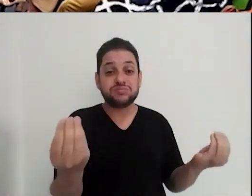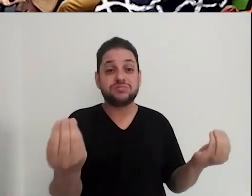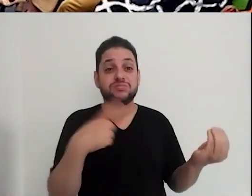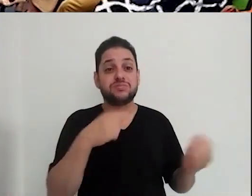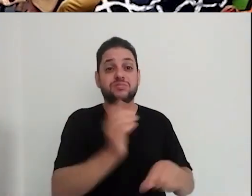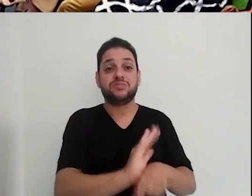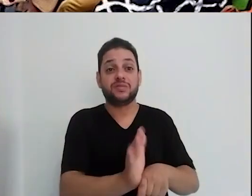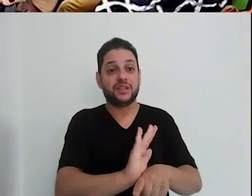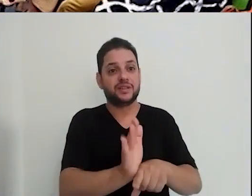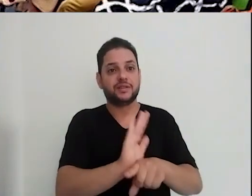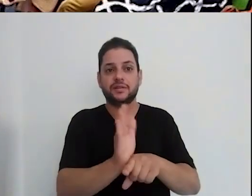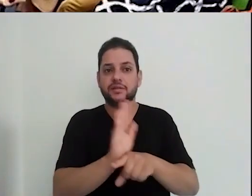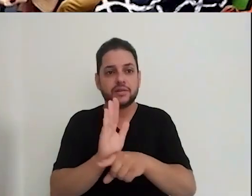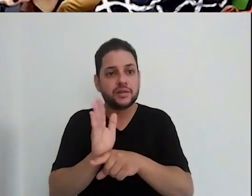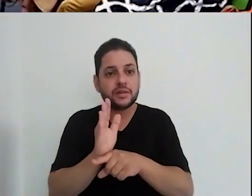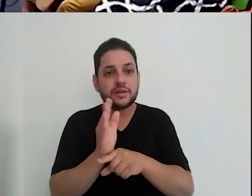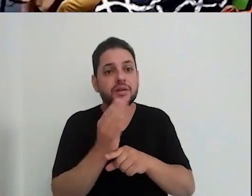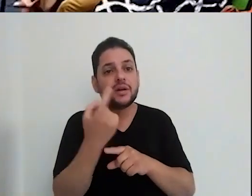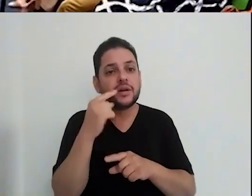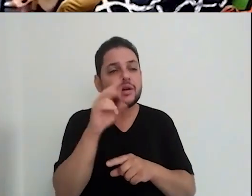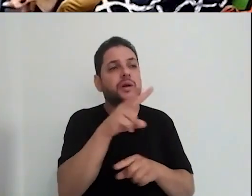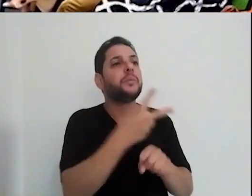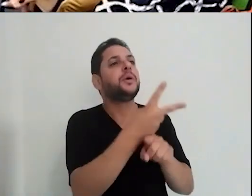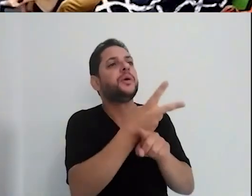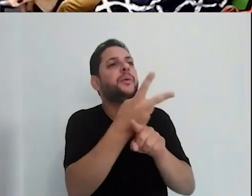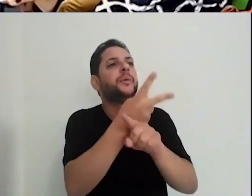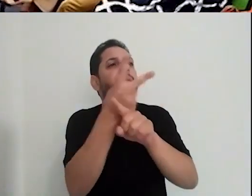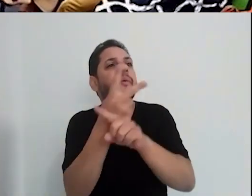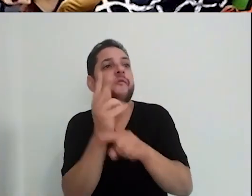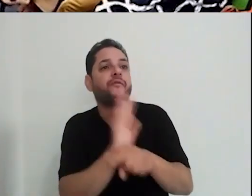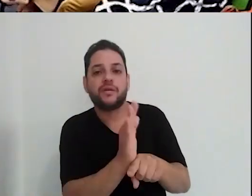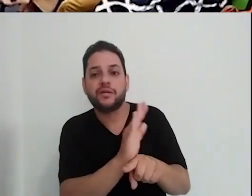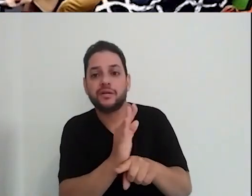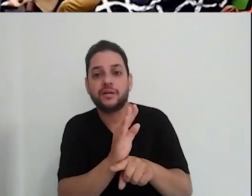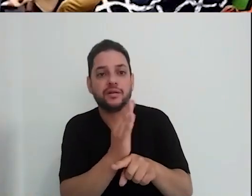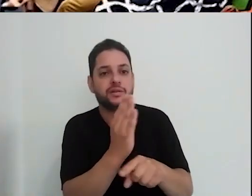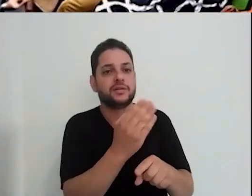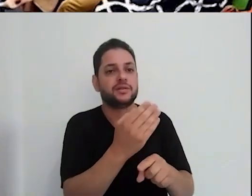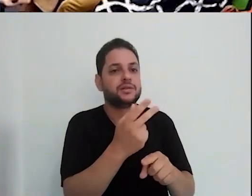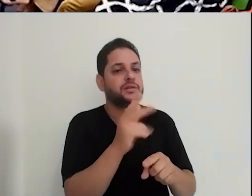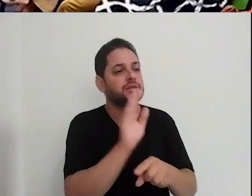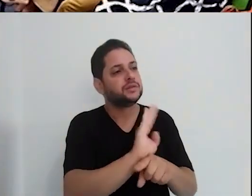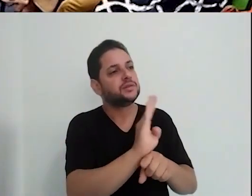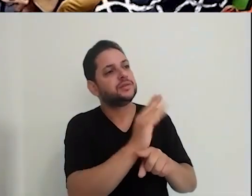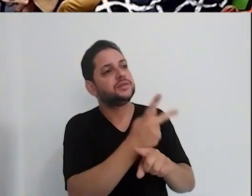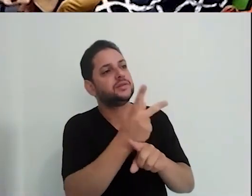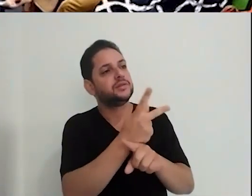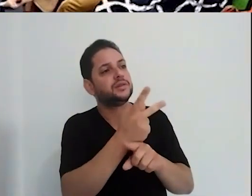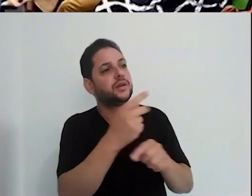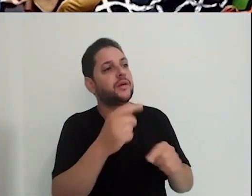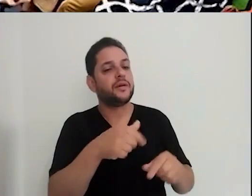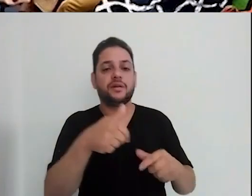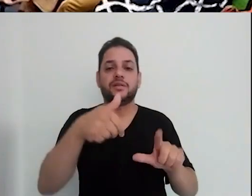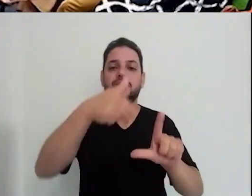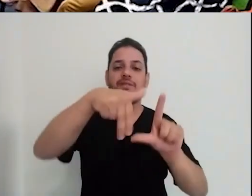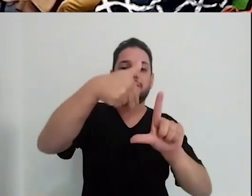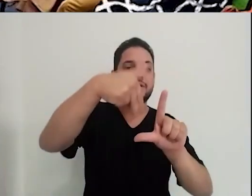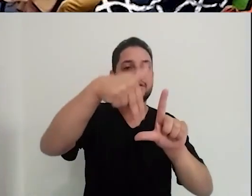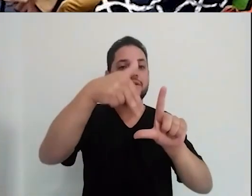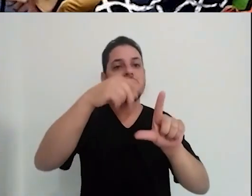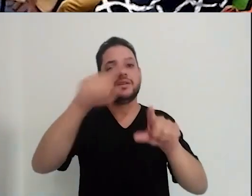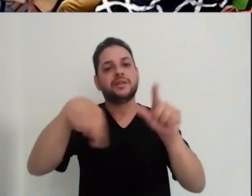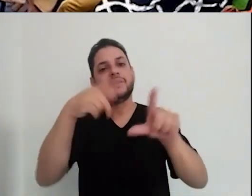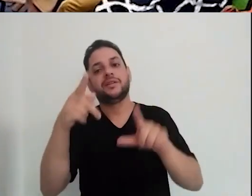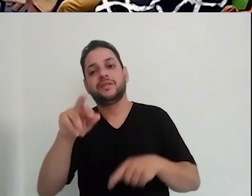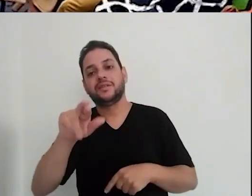por exemplo, tem horas que eu falo, gente, eu vou ter que procurar um filme para assistir. Lá vou eu, né? Vou primeiro na Netflix, depois eu vou lá na Prime, depois eu